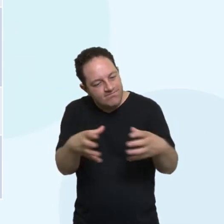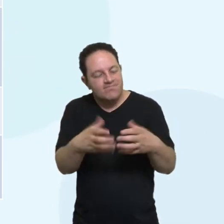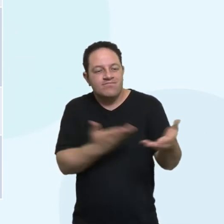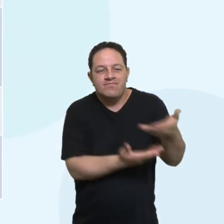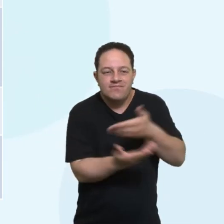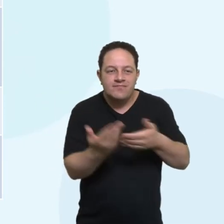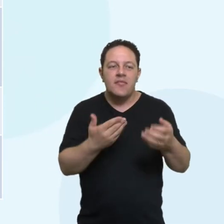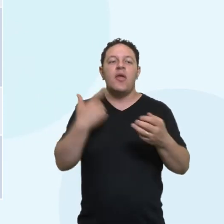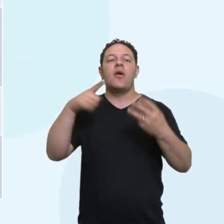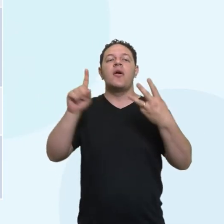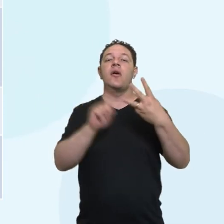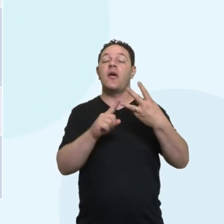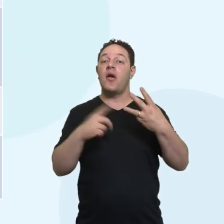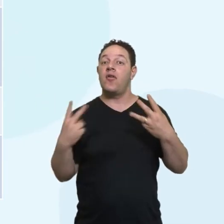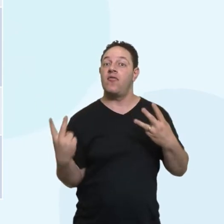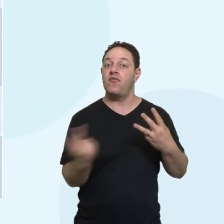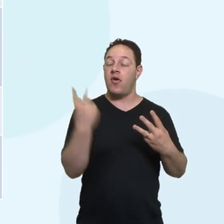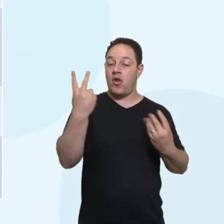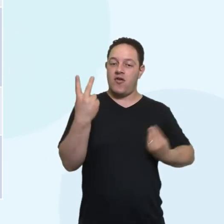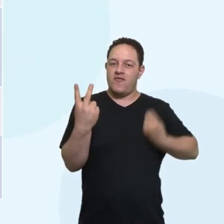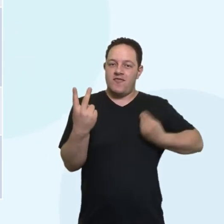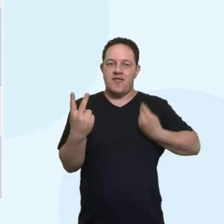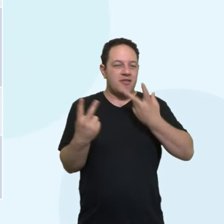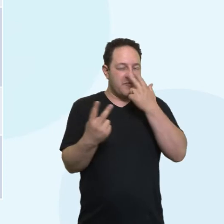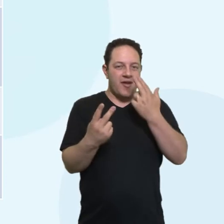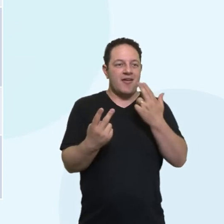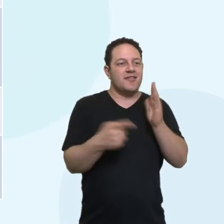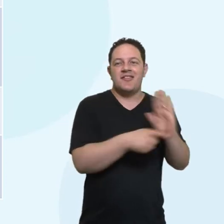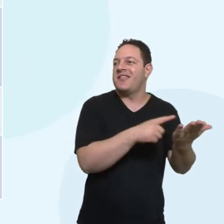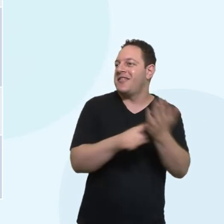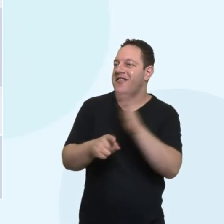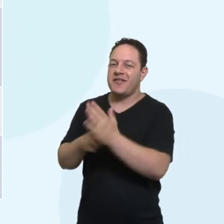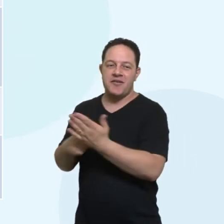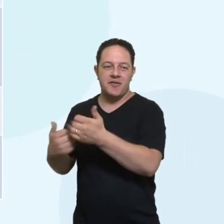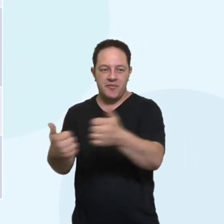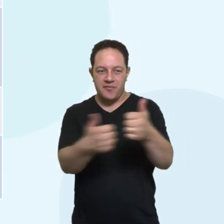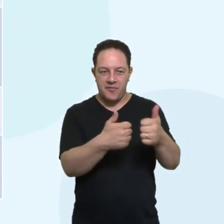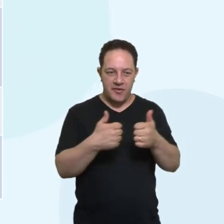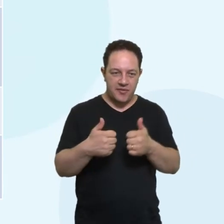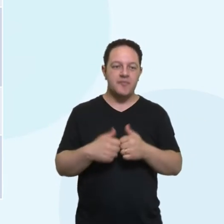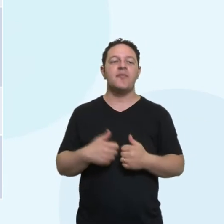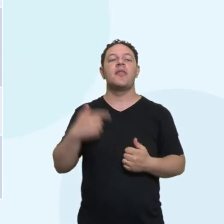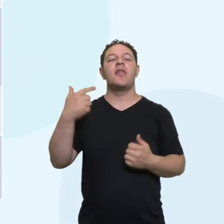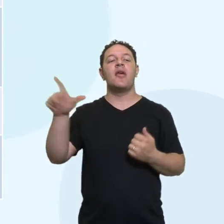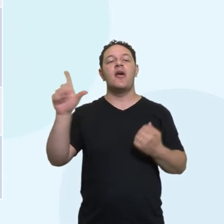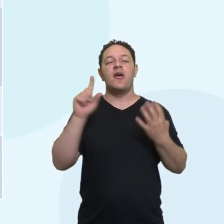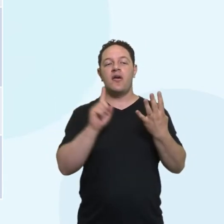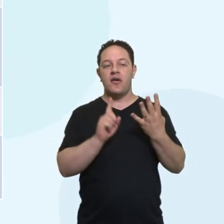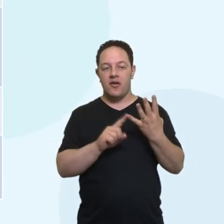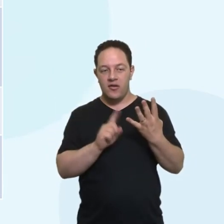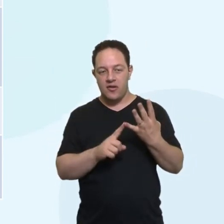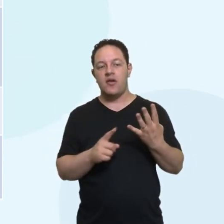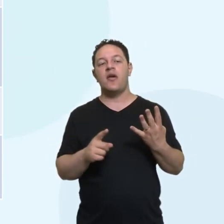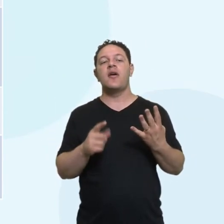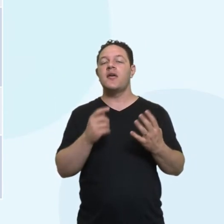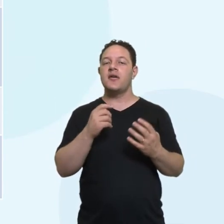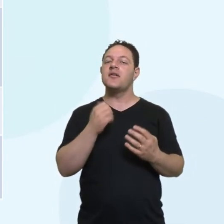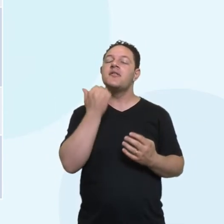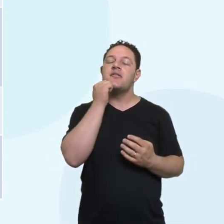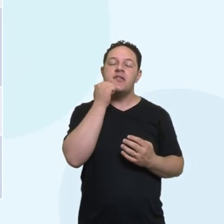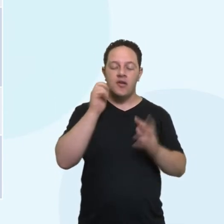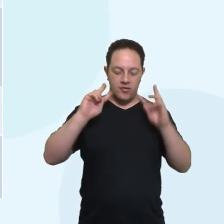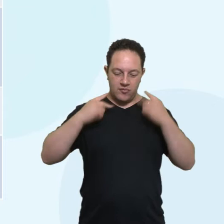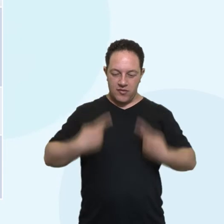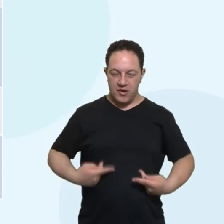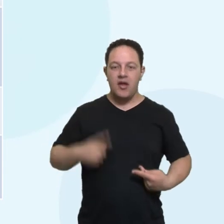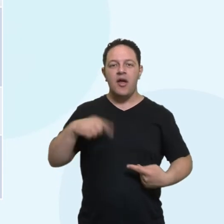valorização da vida corrente do bem conviva acolhimento uma outra e em ciências humanas as dimensões